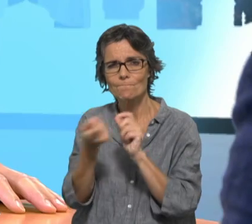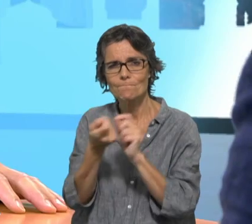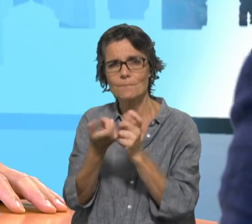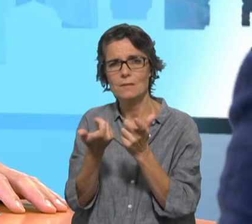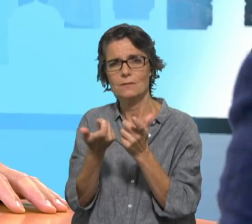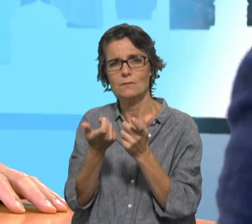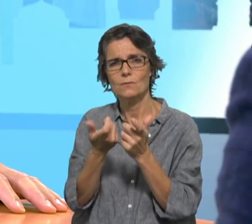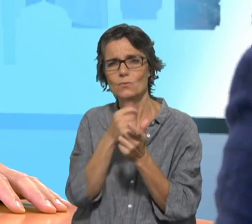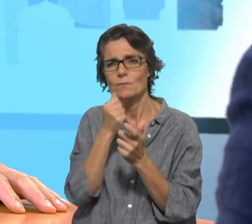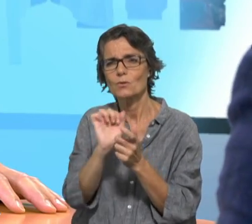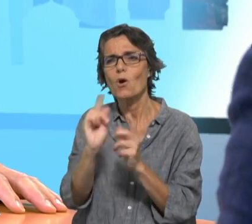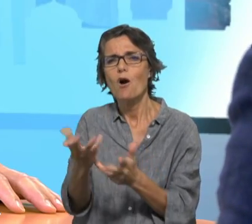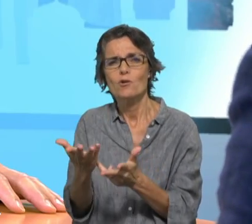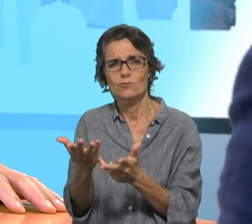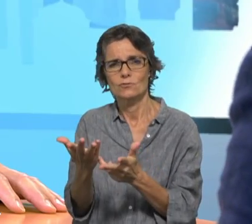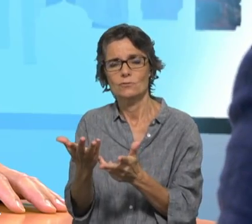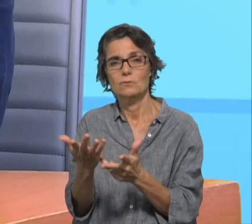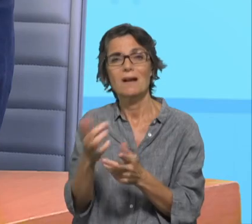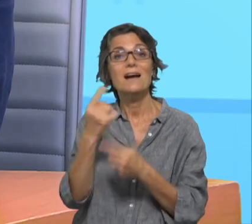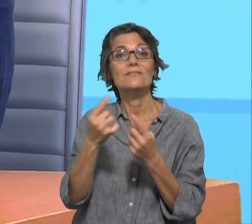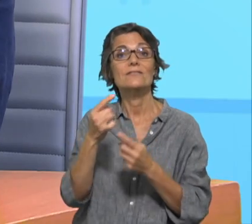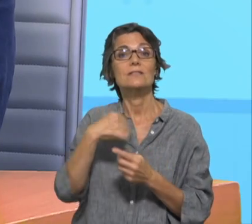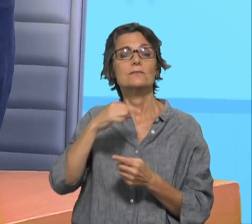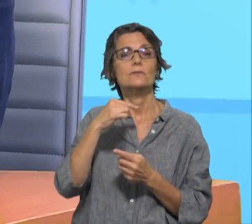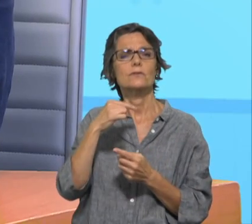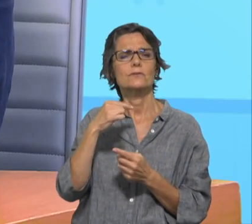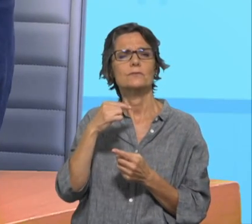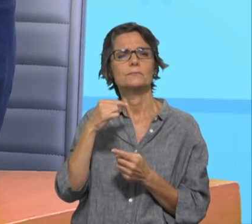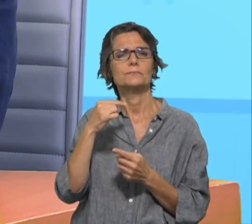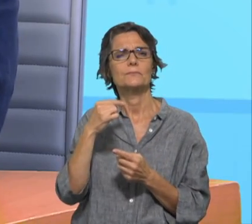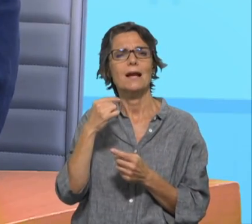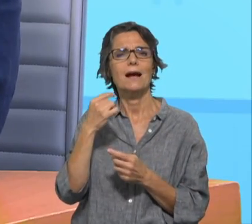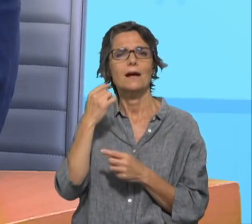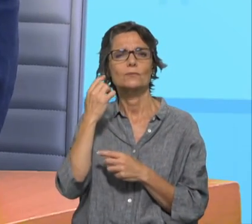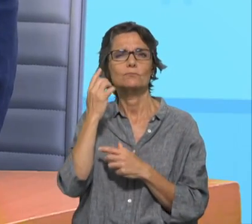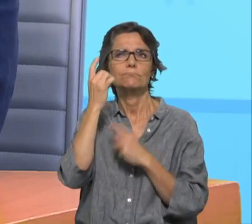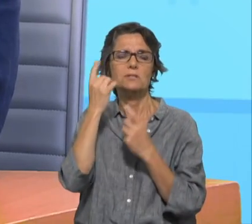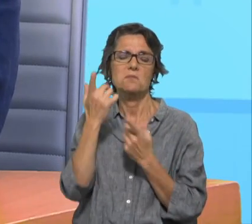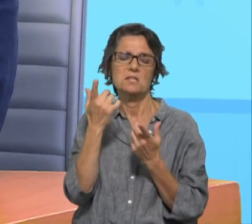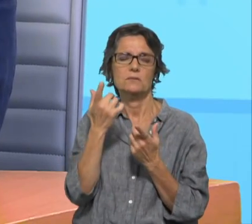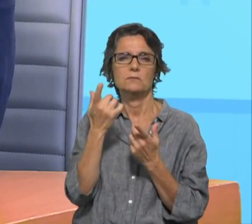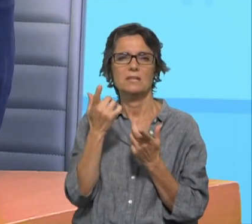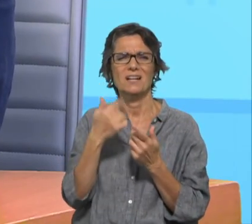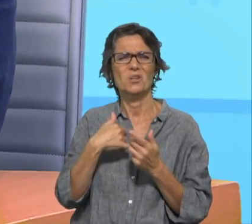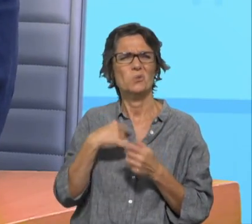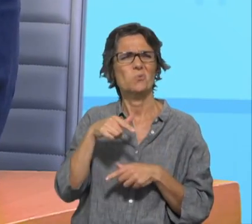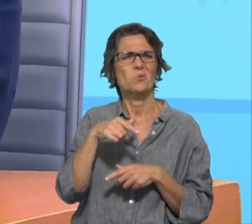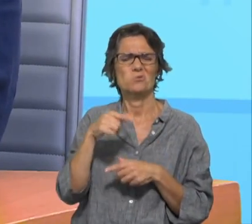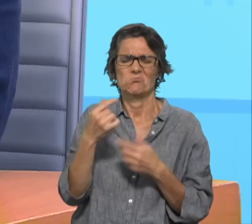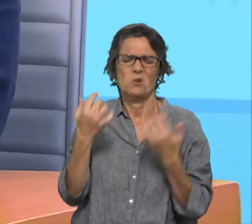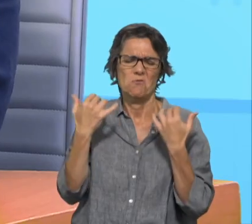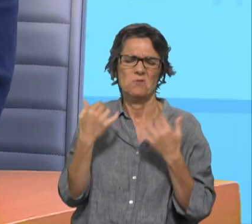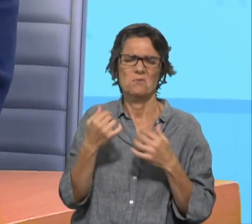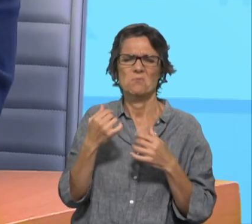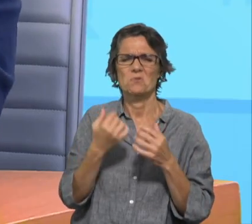Sim. Muitas vezes até ouvimos esta reflexão que tem muito pouco de cristã. Olha, Sr. Padre, eu já não ouço as notícias, não leio os